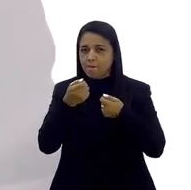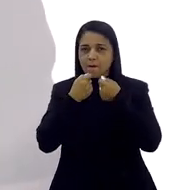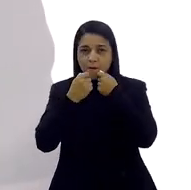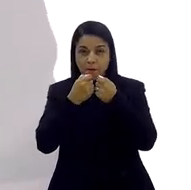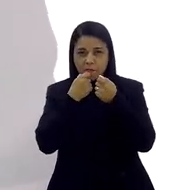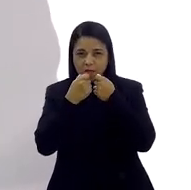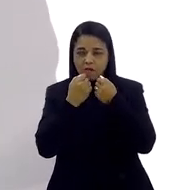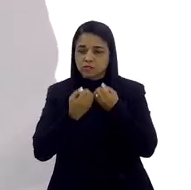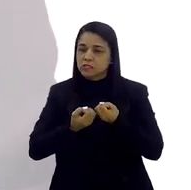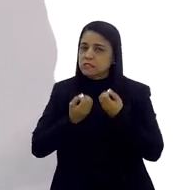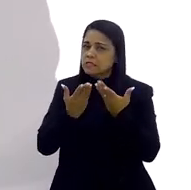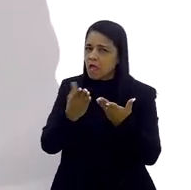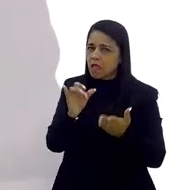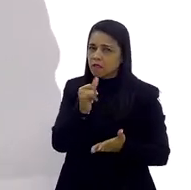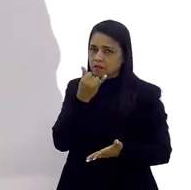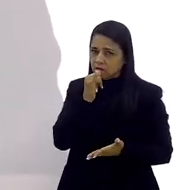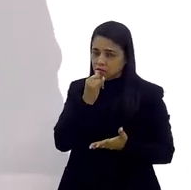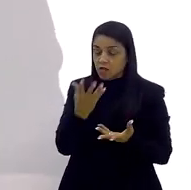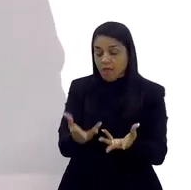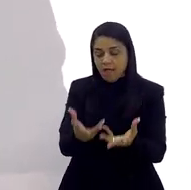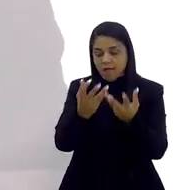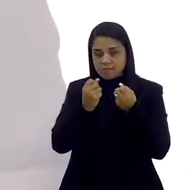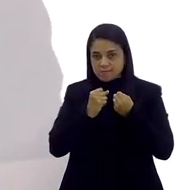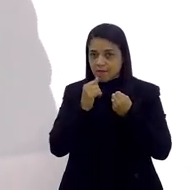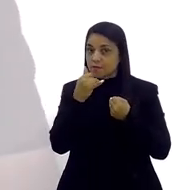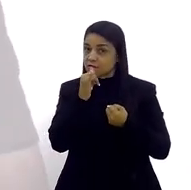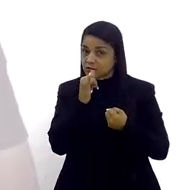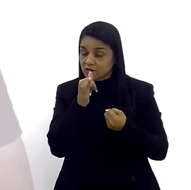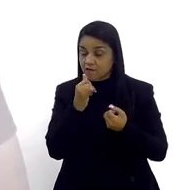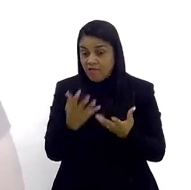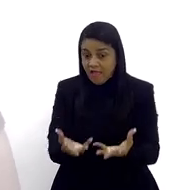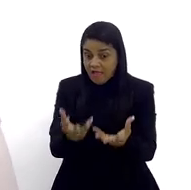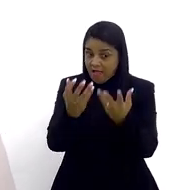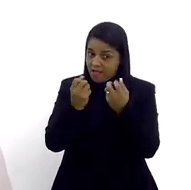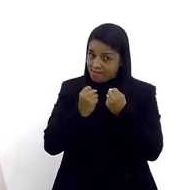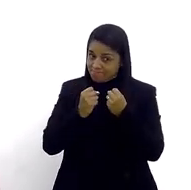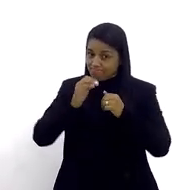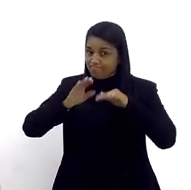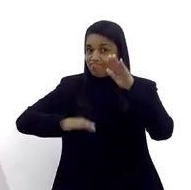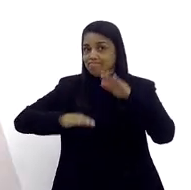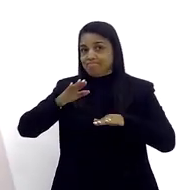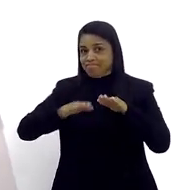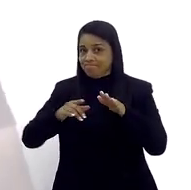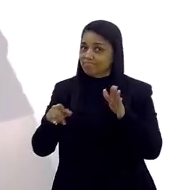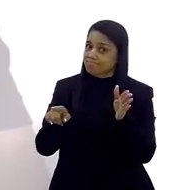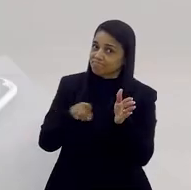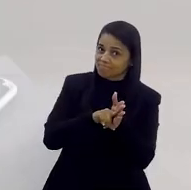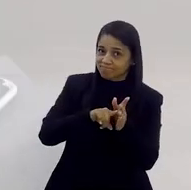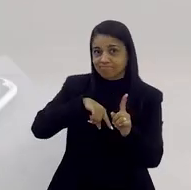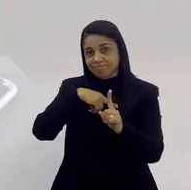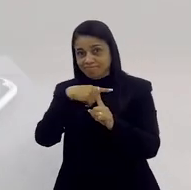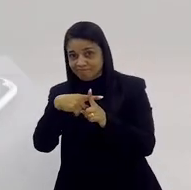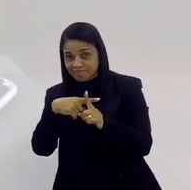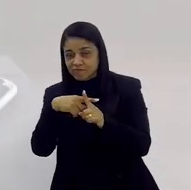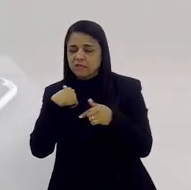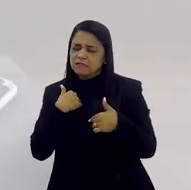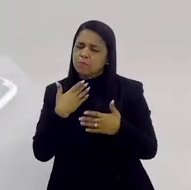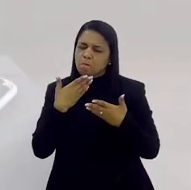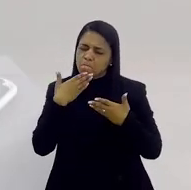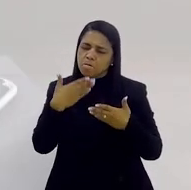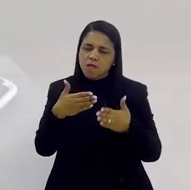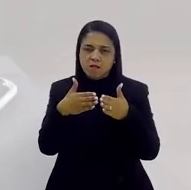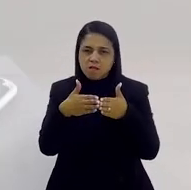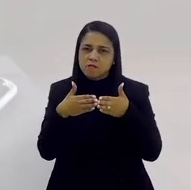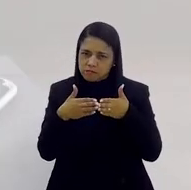a gente dá energia a gente recebe energia muitas vezes a energia que vem não vem lá aquelas coisas então a gente eu peço